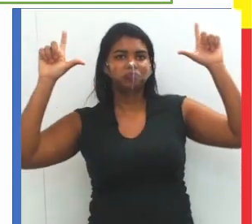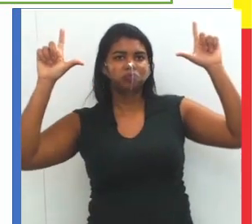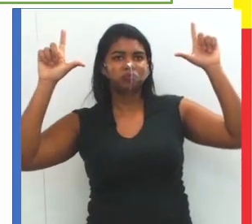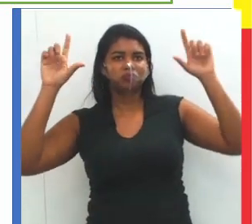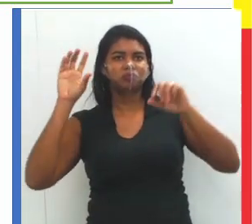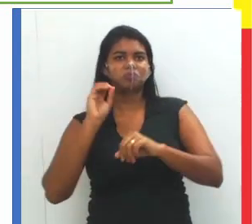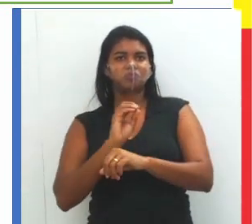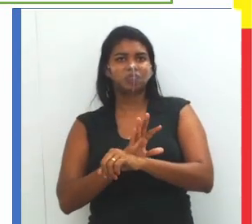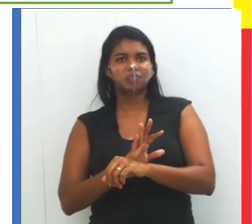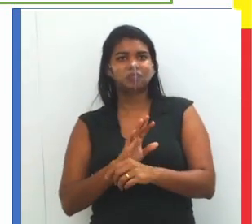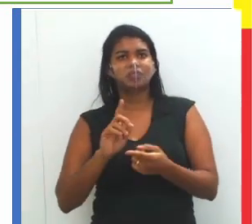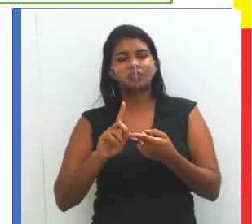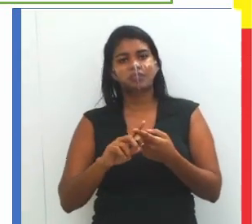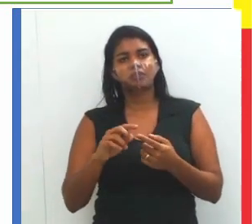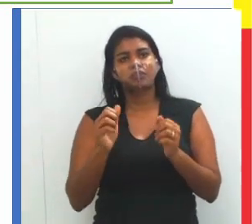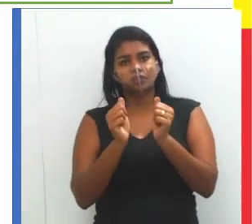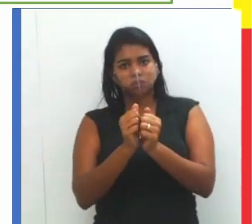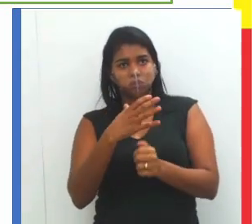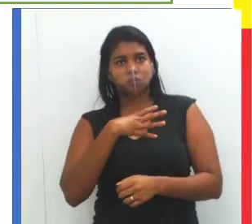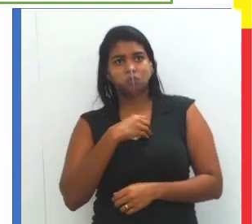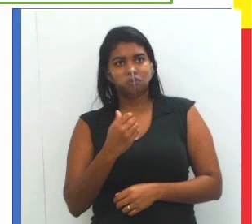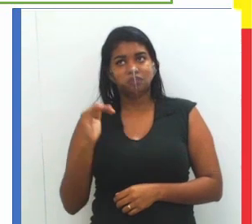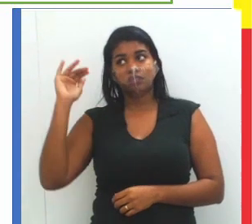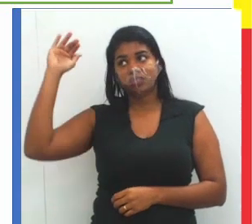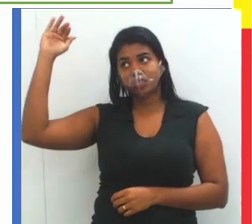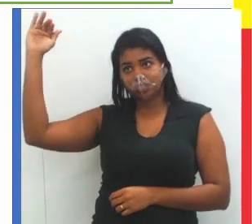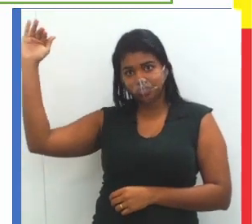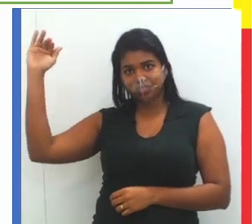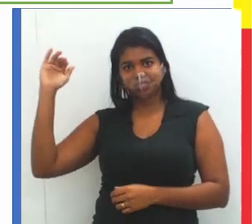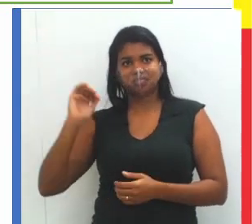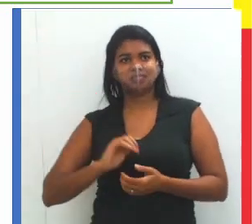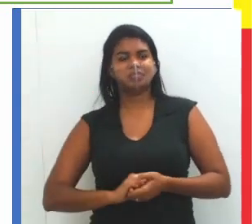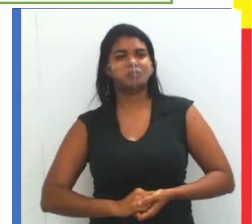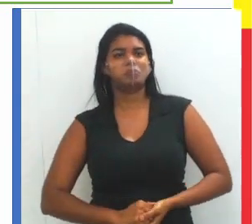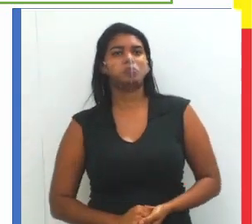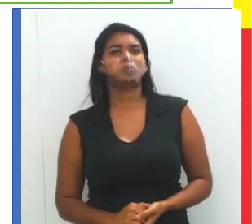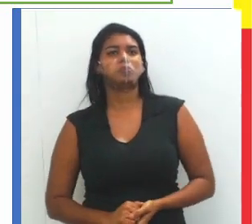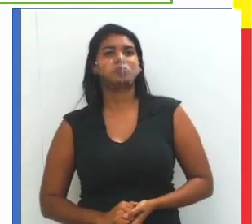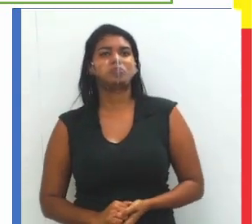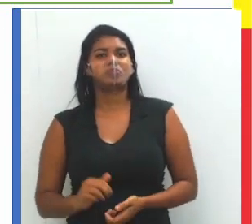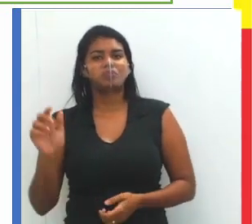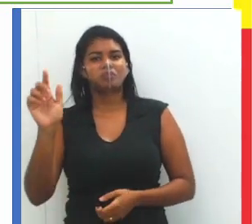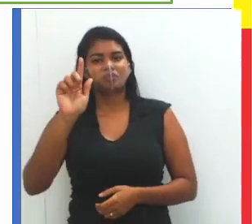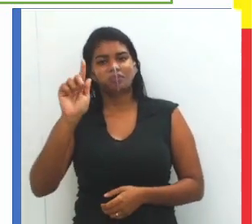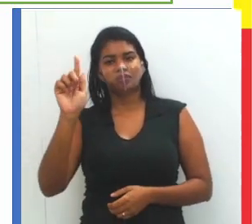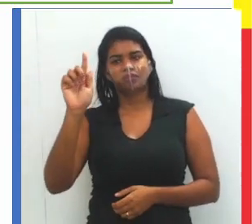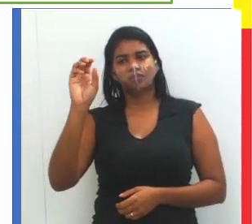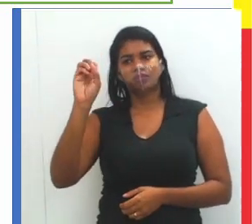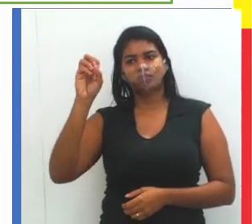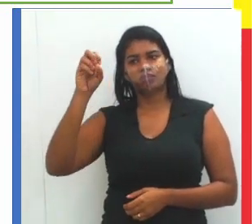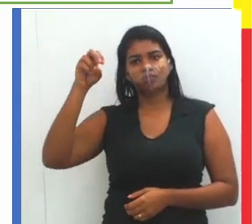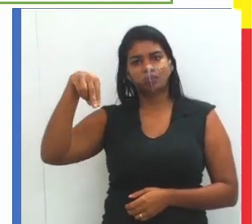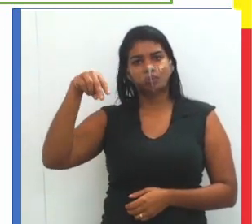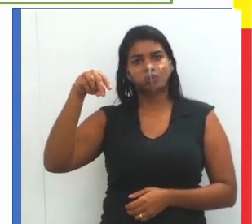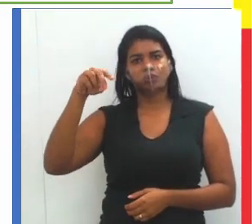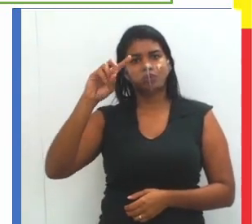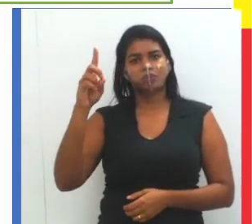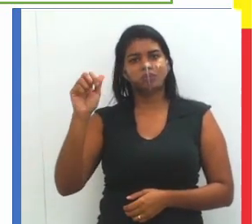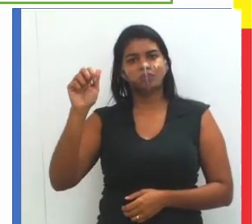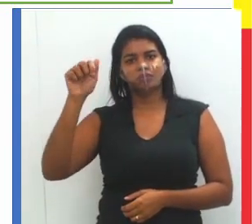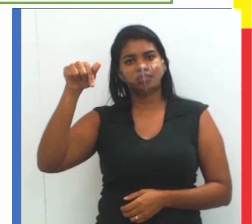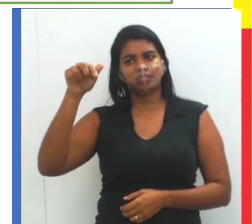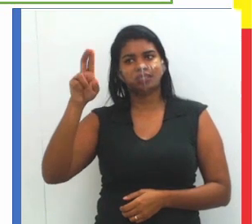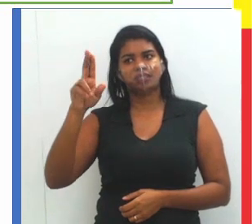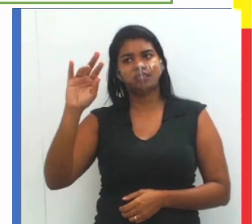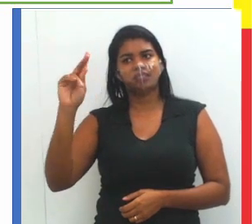nós temos aqui uma foto dele com o filho já adulto, o Luiz Gonzaga, né? Isso, o Gonzaguinha, o consagrado Luiz Gonzaga Júnior,